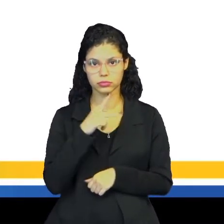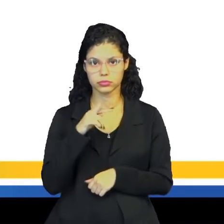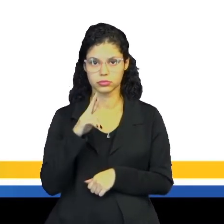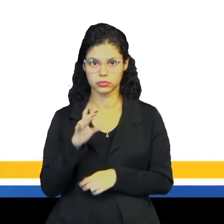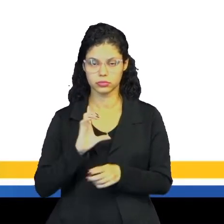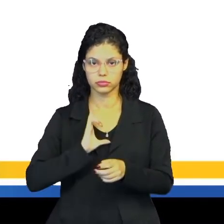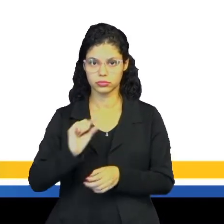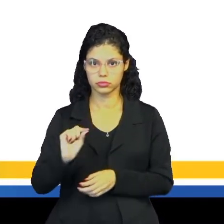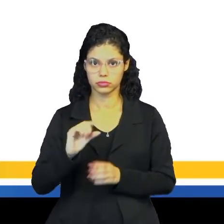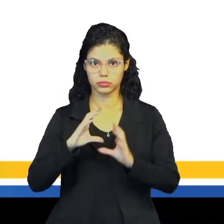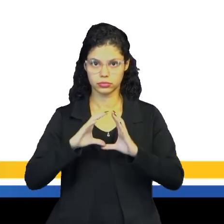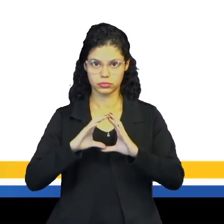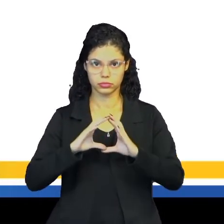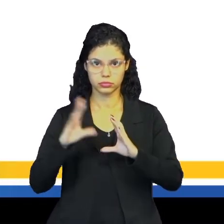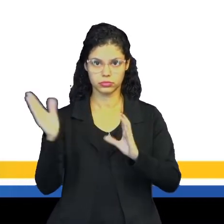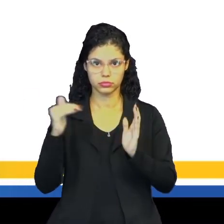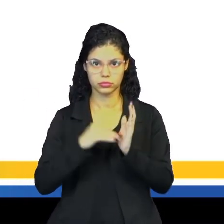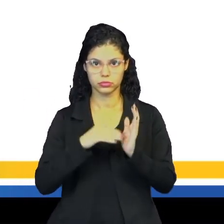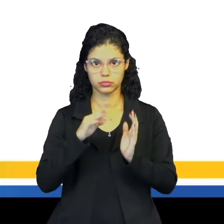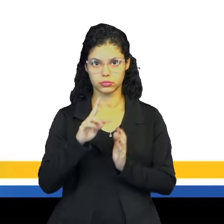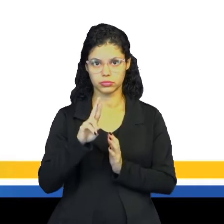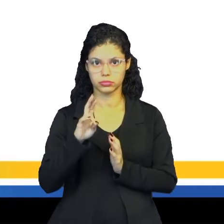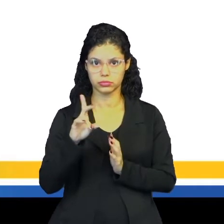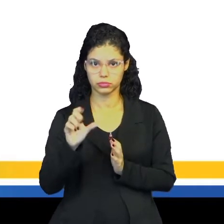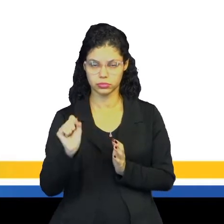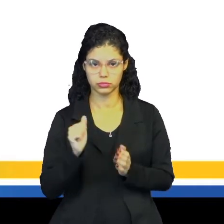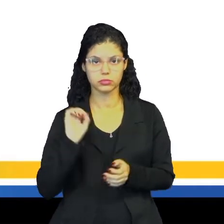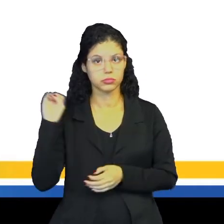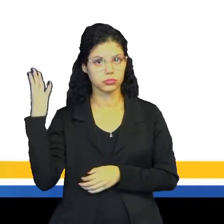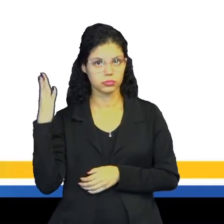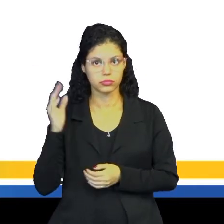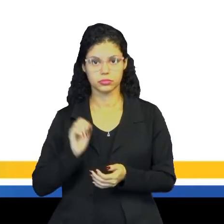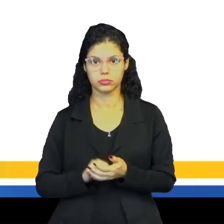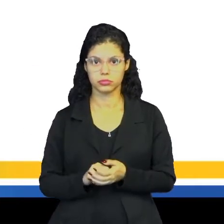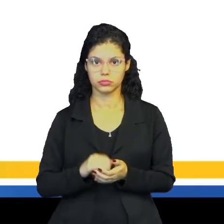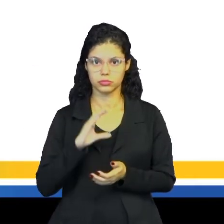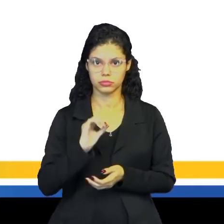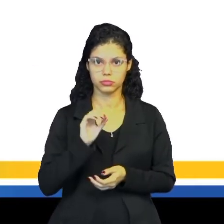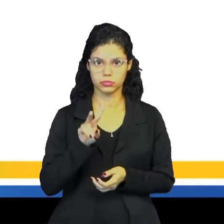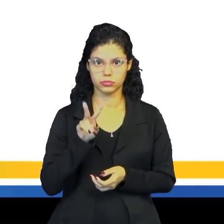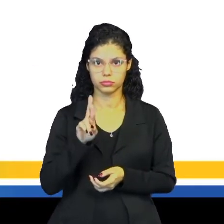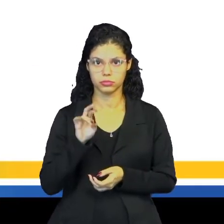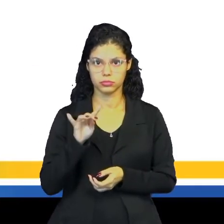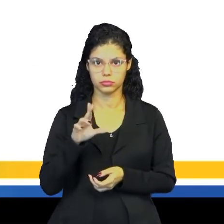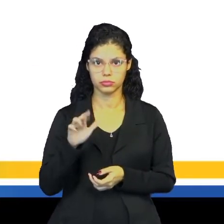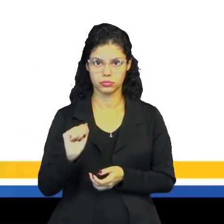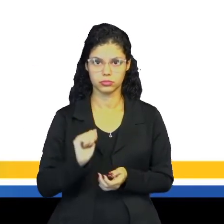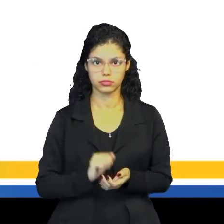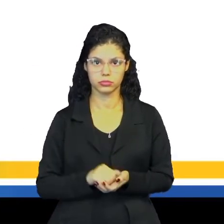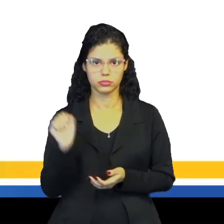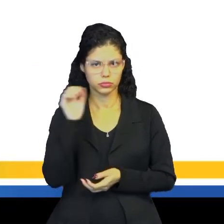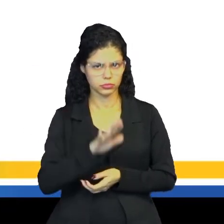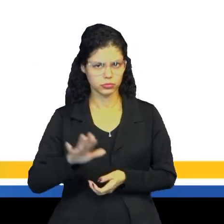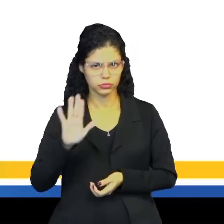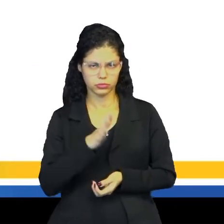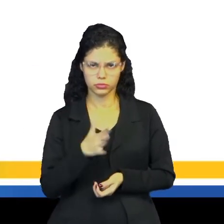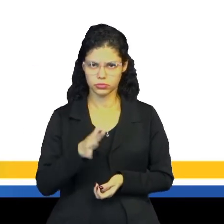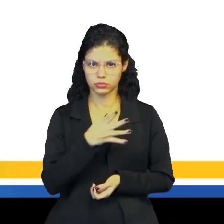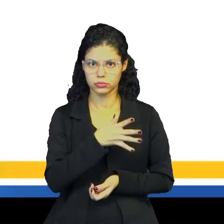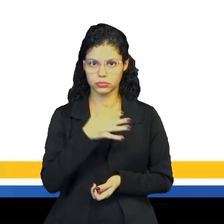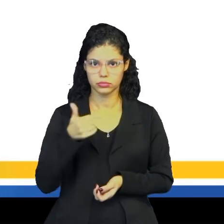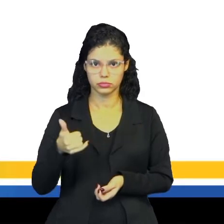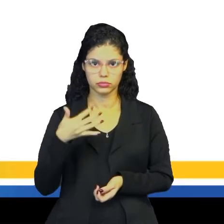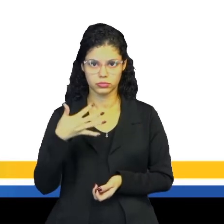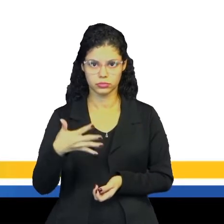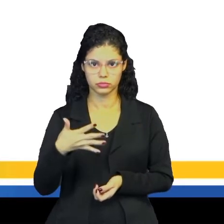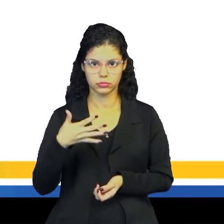sair do ovário em direção à tuba uterina, que é onde ocorre a ovocitação, geralmente por volta do 14º dia